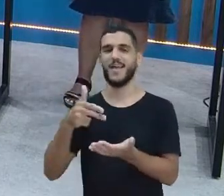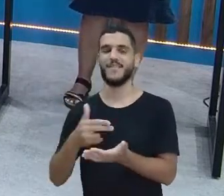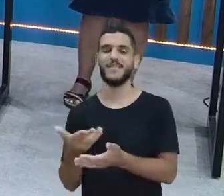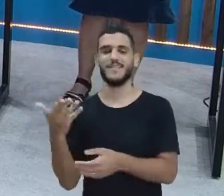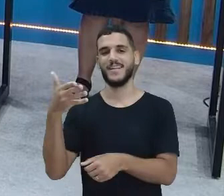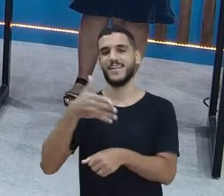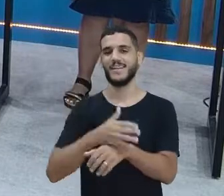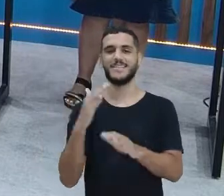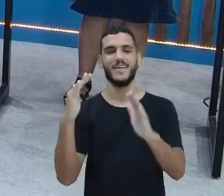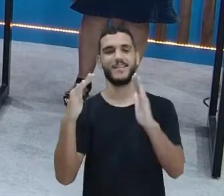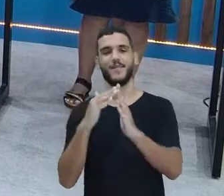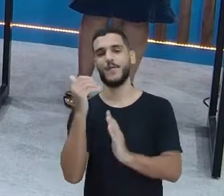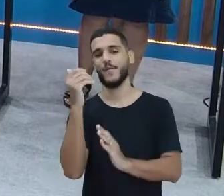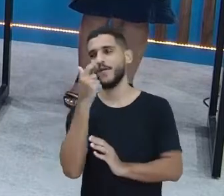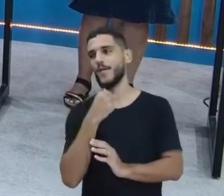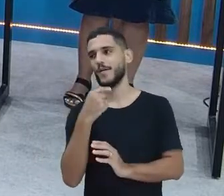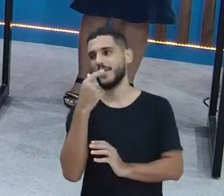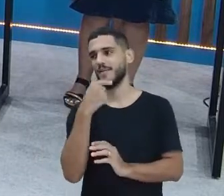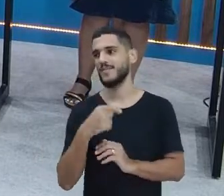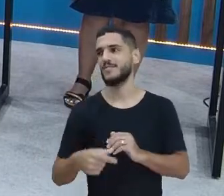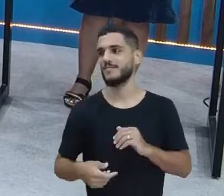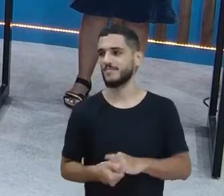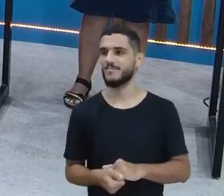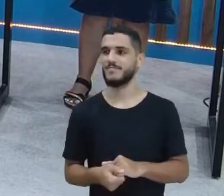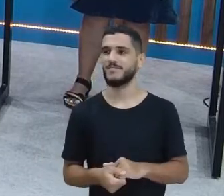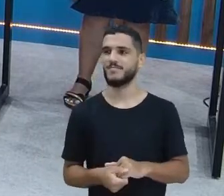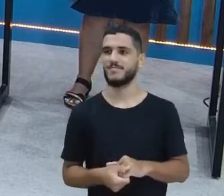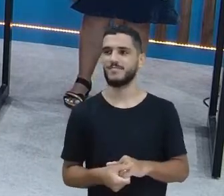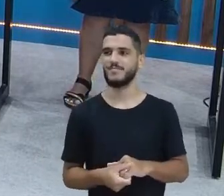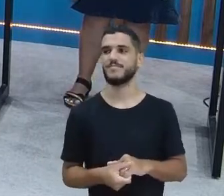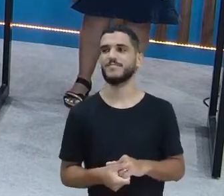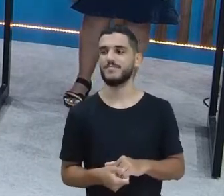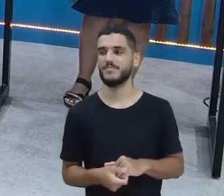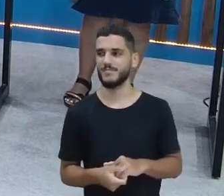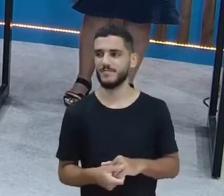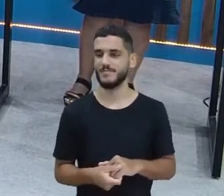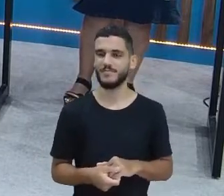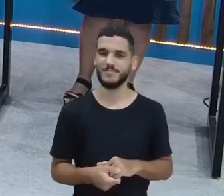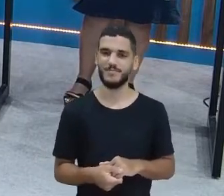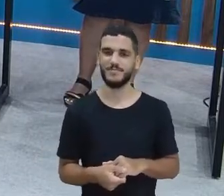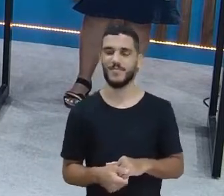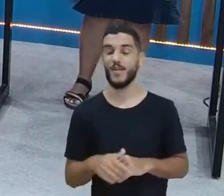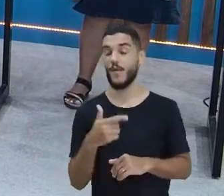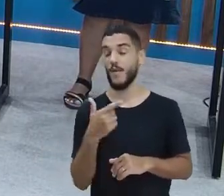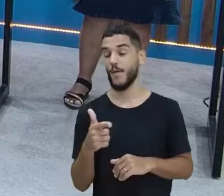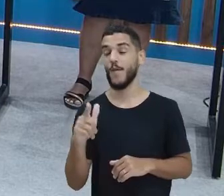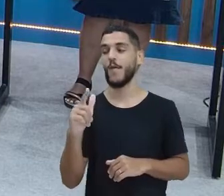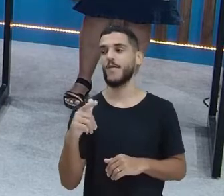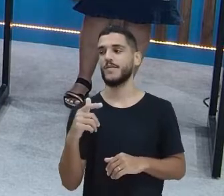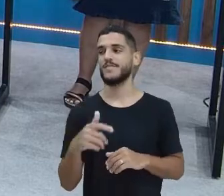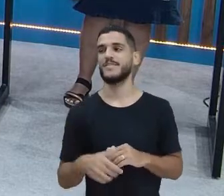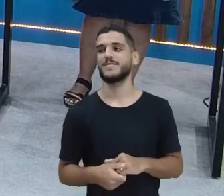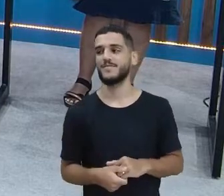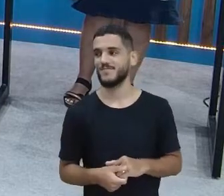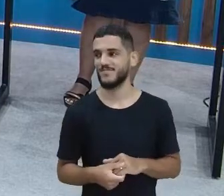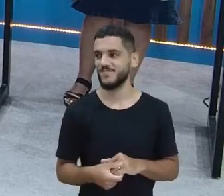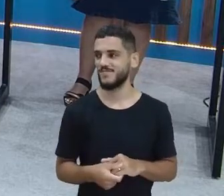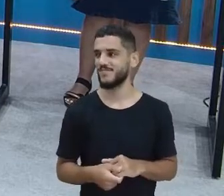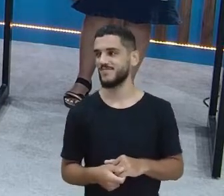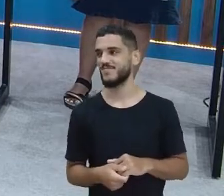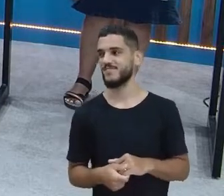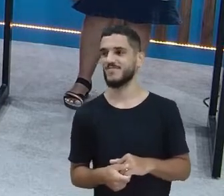dançar, vai na casa do Zuquinha. Deixa a professora me pegar, né? Vamos cantar no começo. Agora é outra versão que eu conheço. Fala a sua versão, que a minha já